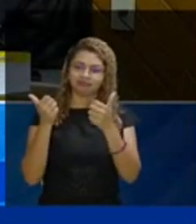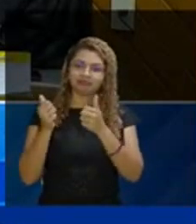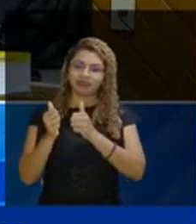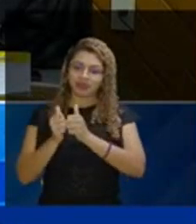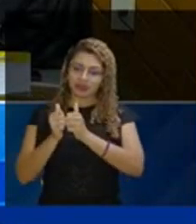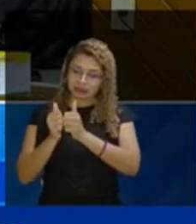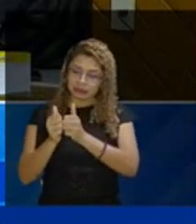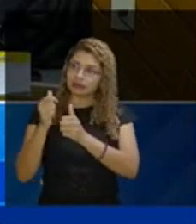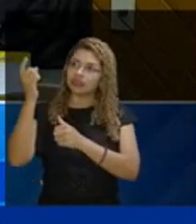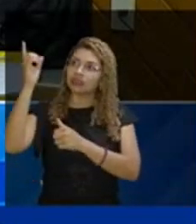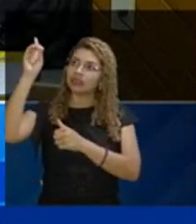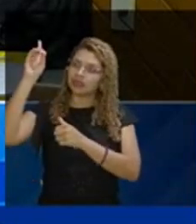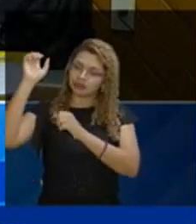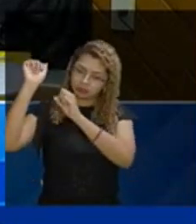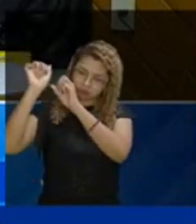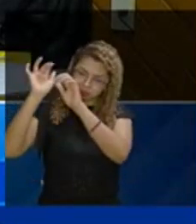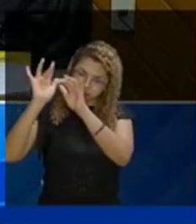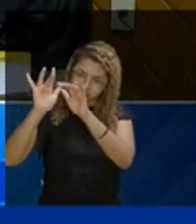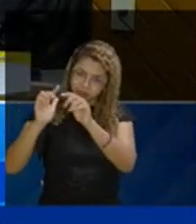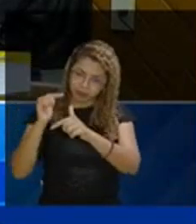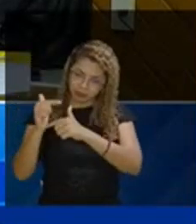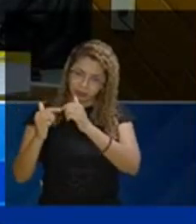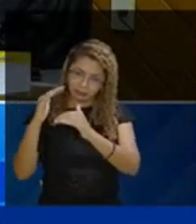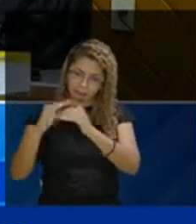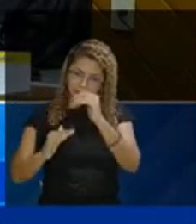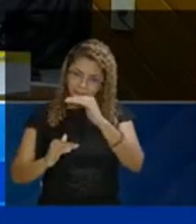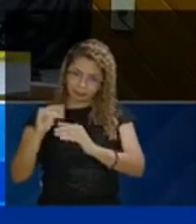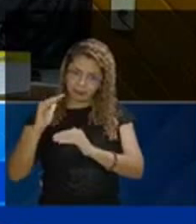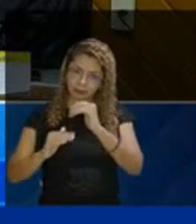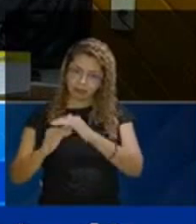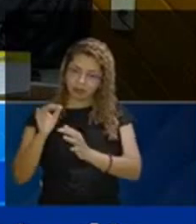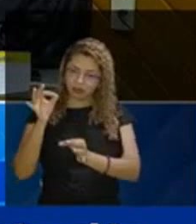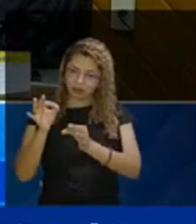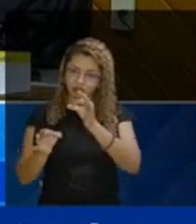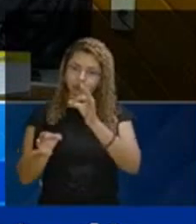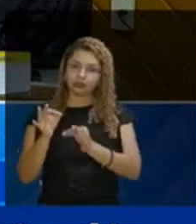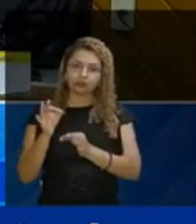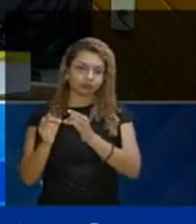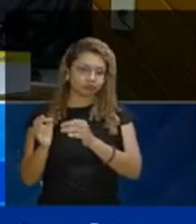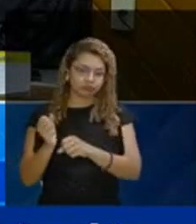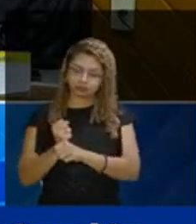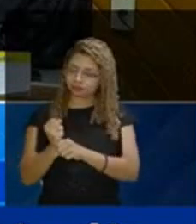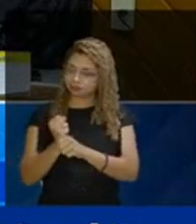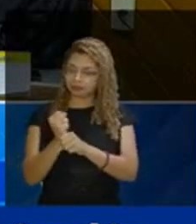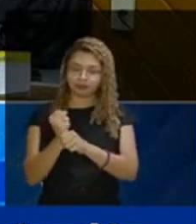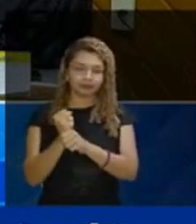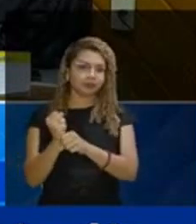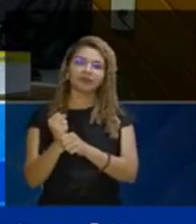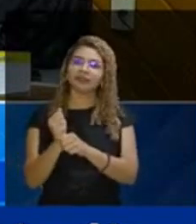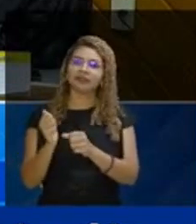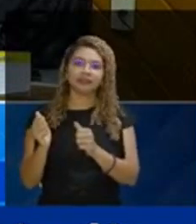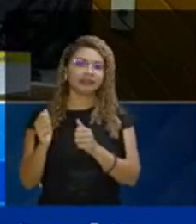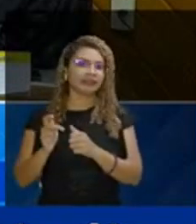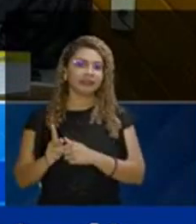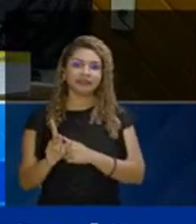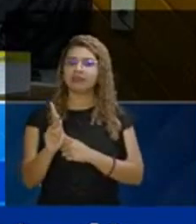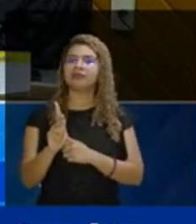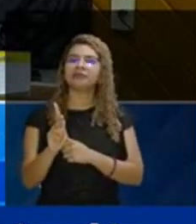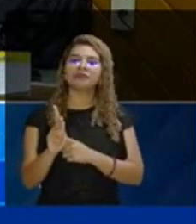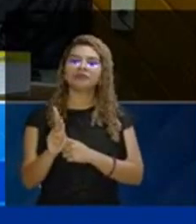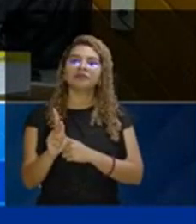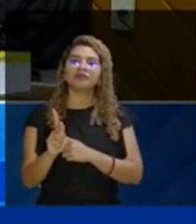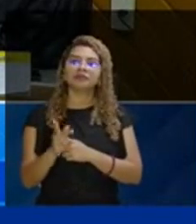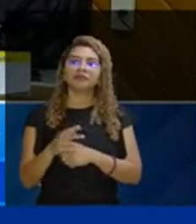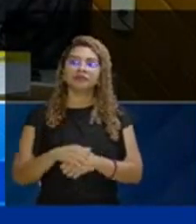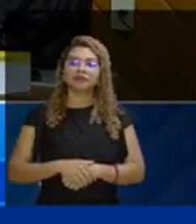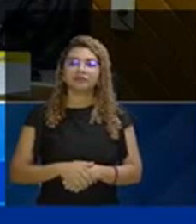de sua carreira jurídica, que está registrada nos assentos desta corte como um dos mais notáveis. Então, fica aqui este